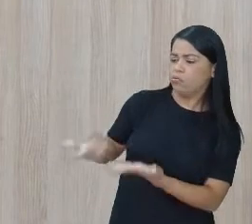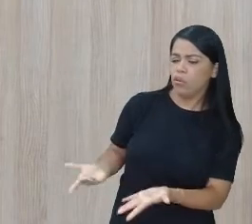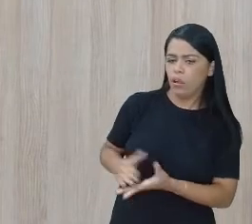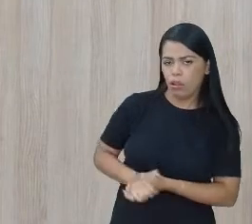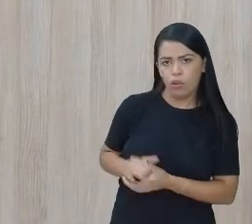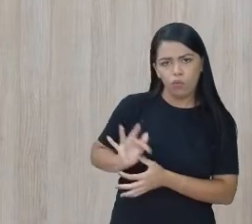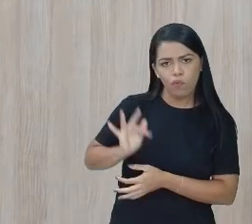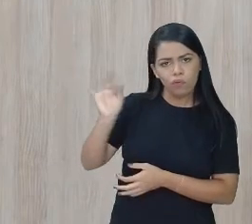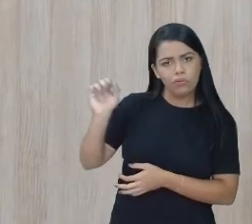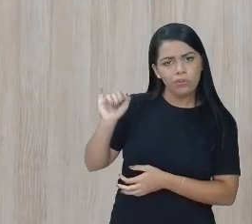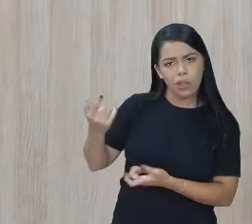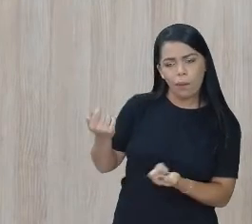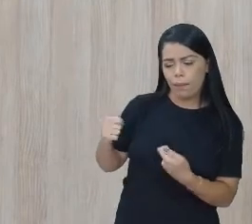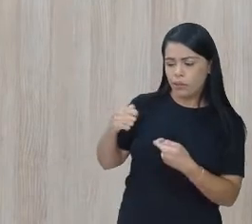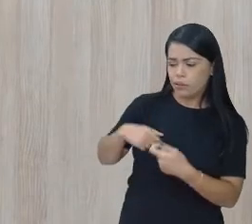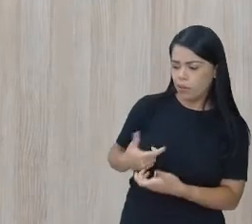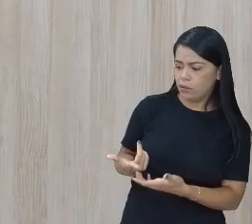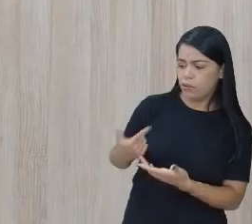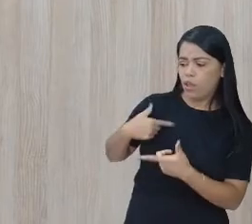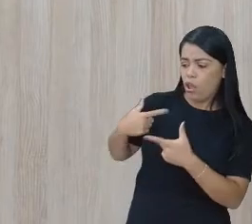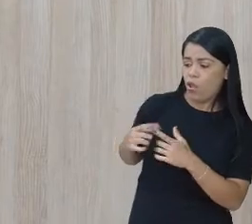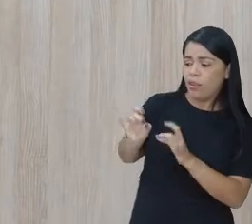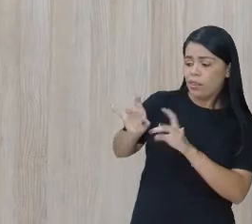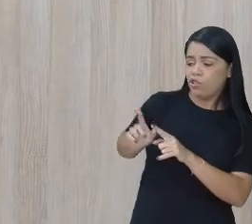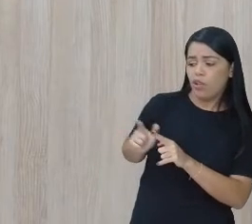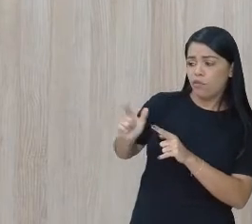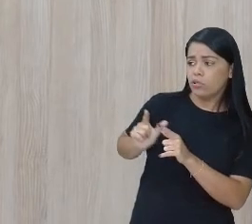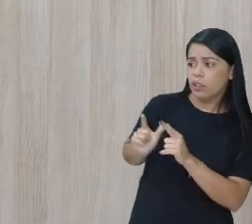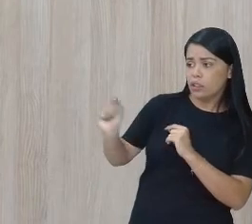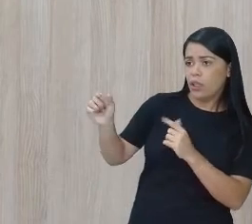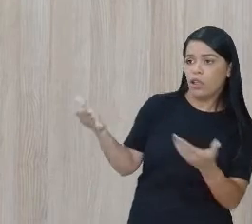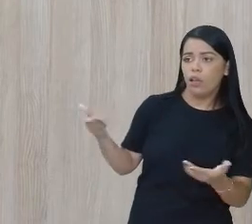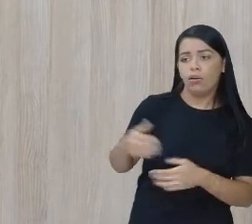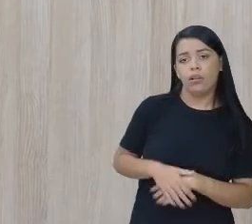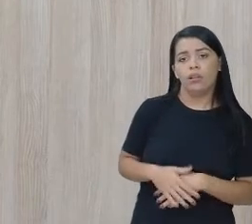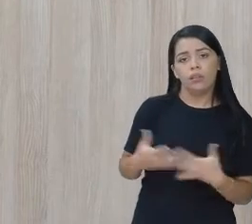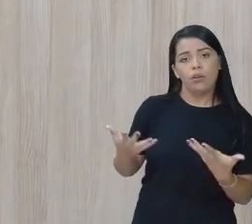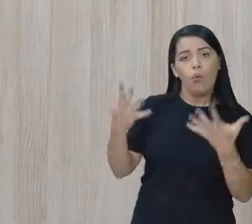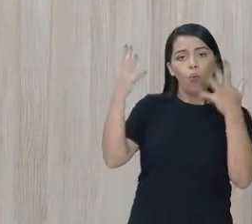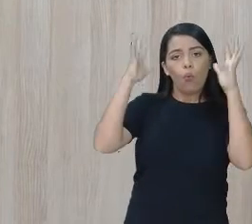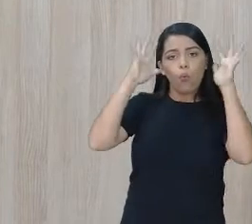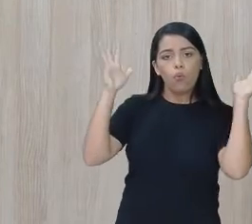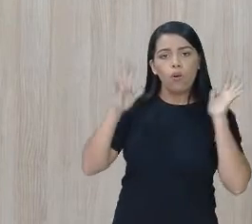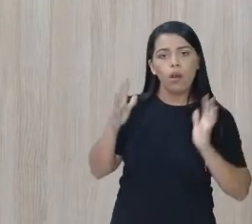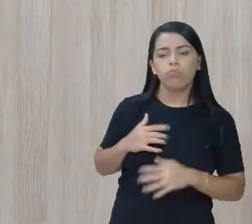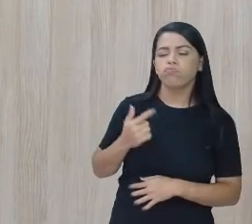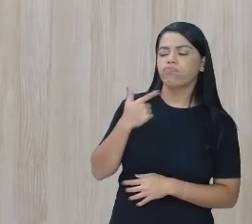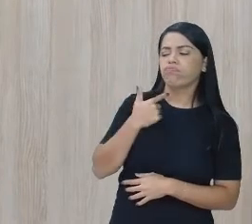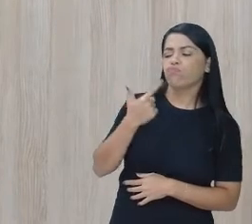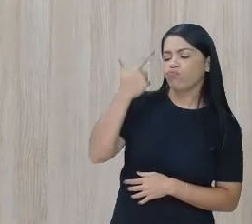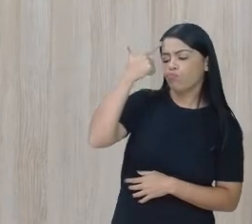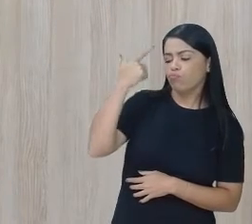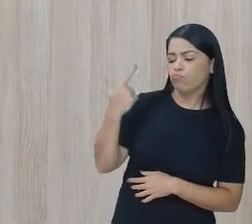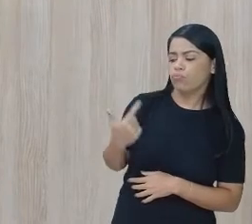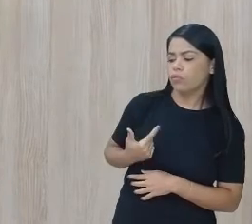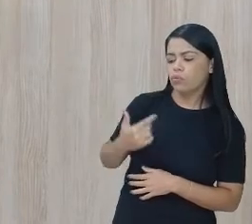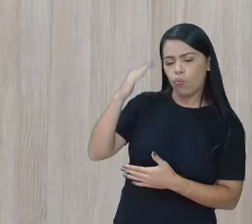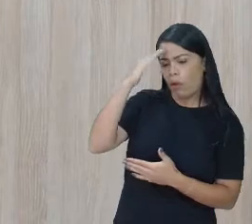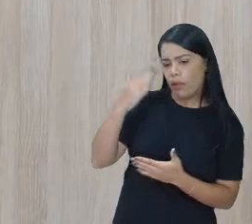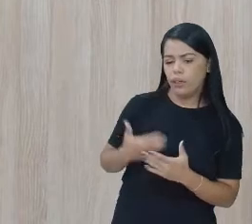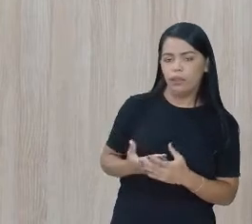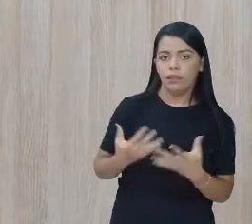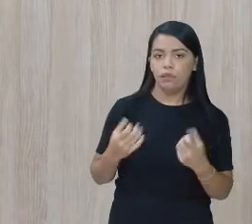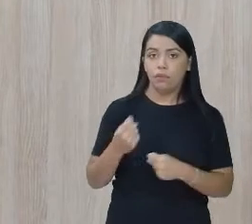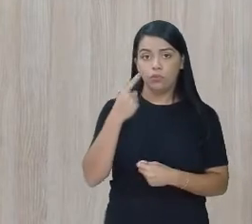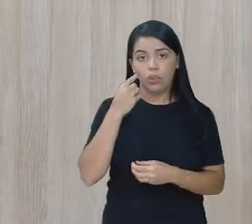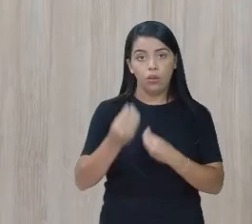no futuro se eu te poupar agora? Não parece crível, né? O leão não parece não acreditar que essa é uma hipótese possível. Vamos ver como é que a história